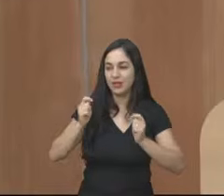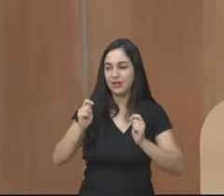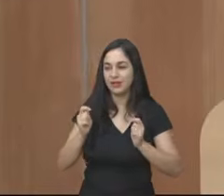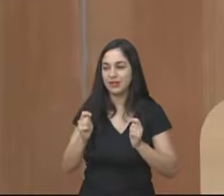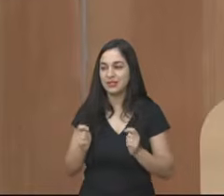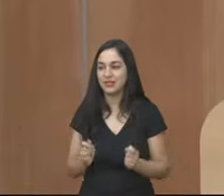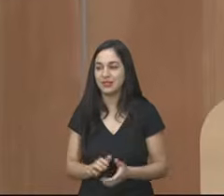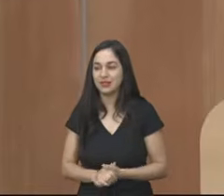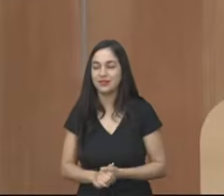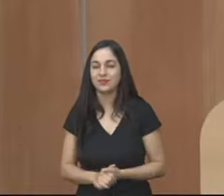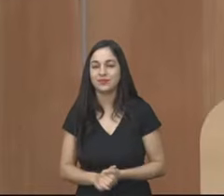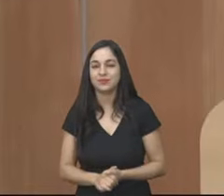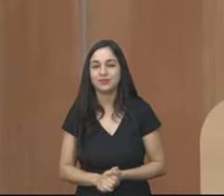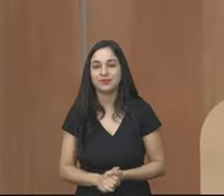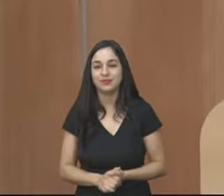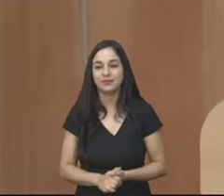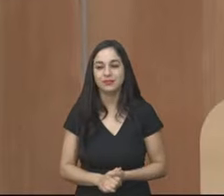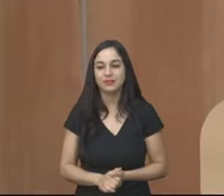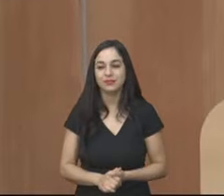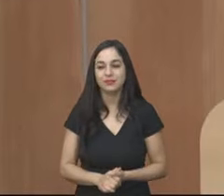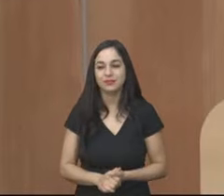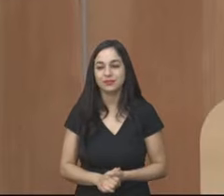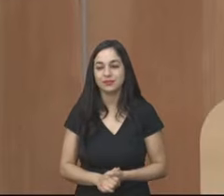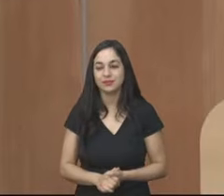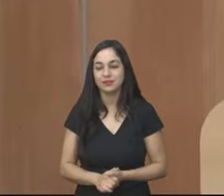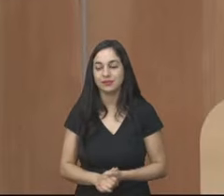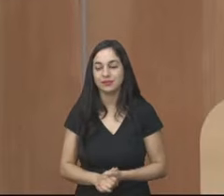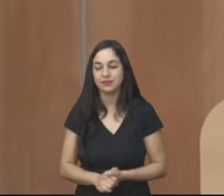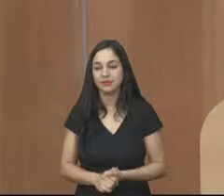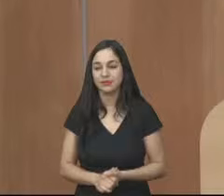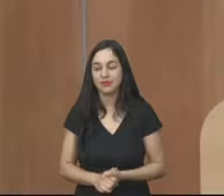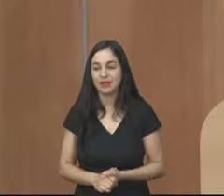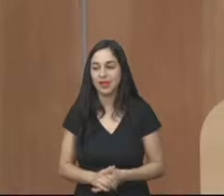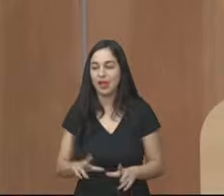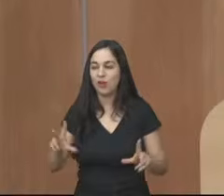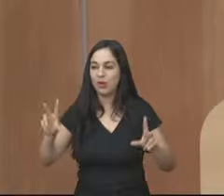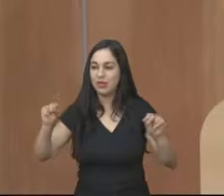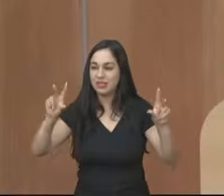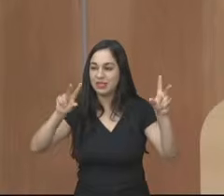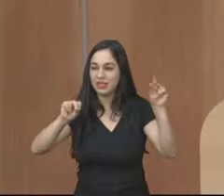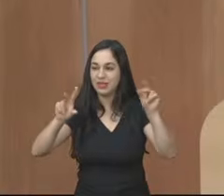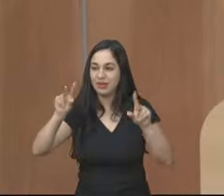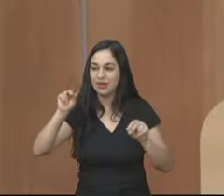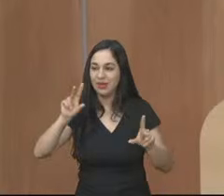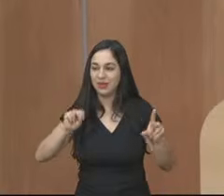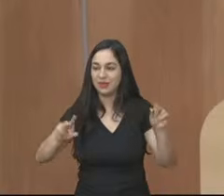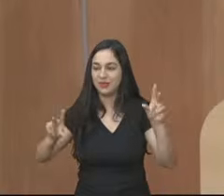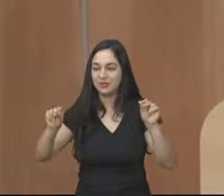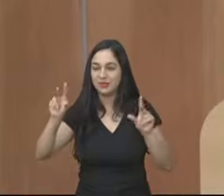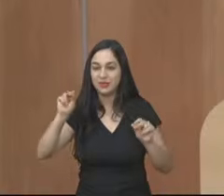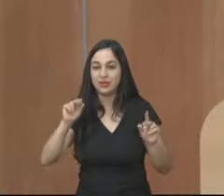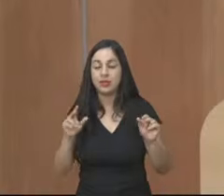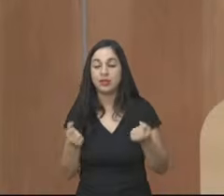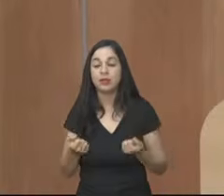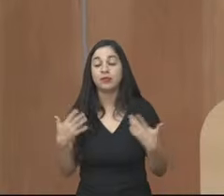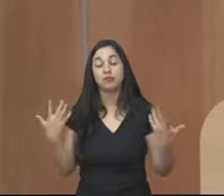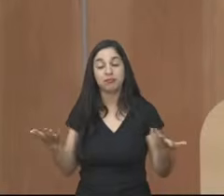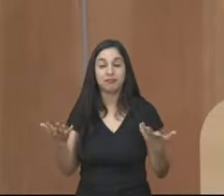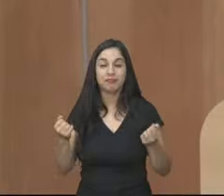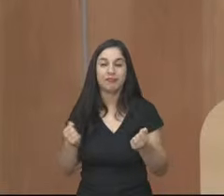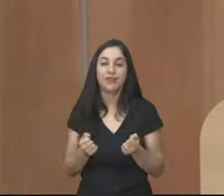sabe em breve vamos ter, né? Tem? Ô, graça, porque eu estava vendo aqui, tem, não falo que vocês tinham Nordeste, mas que